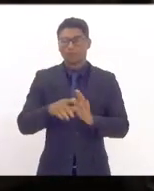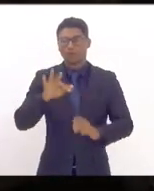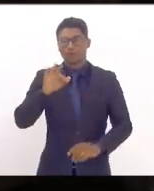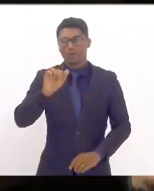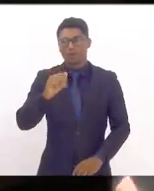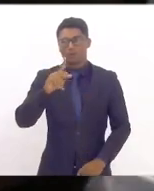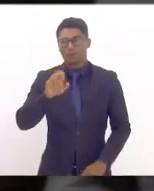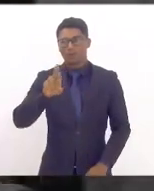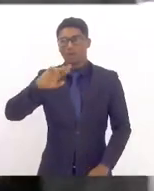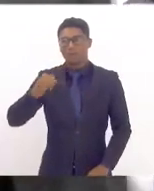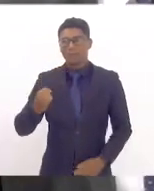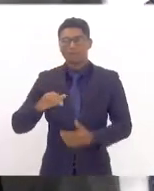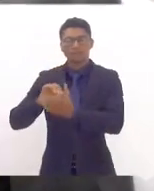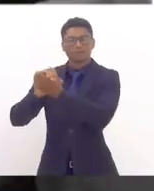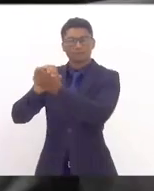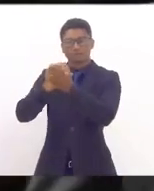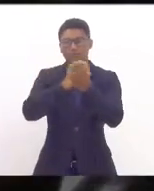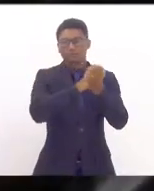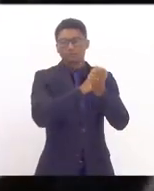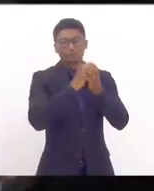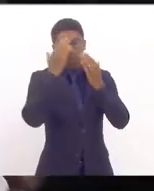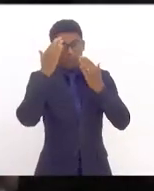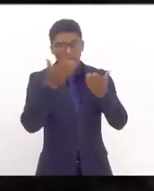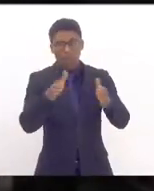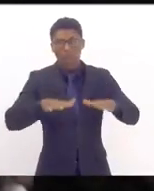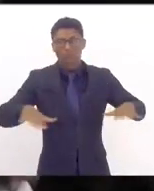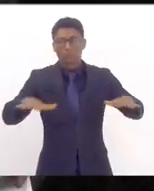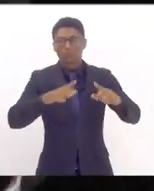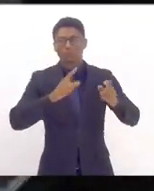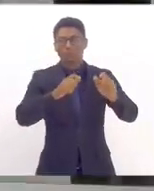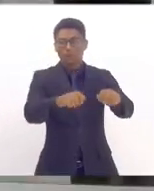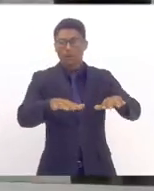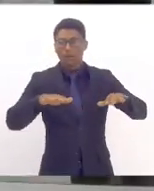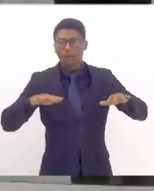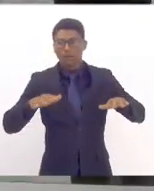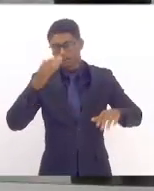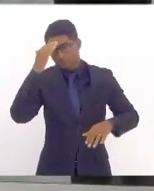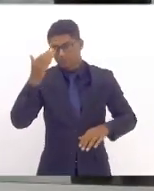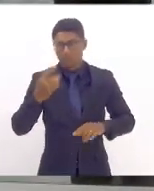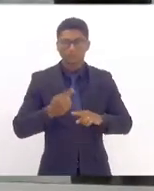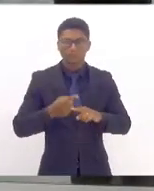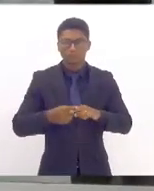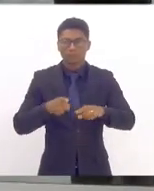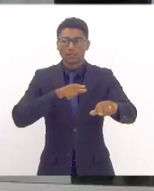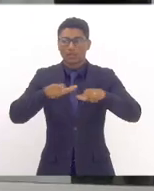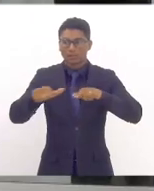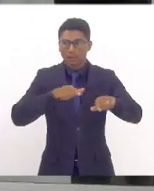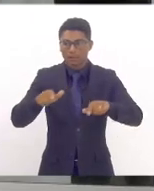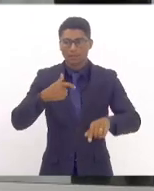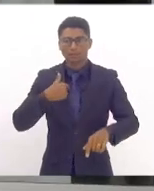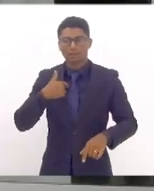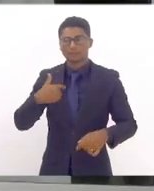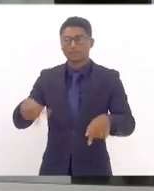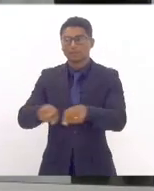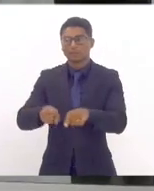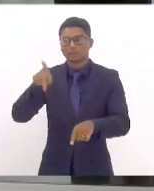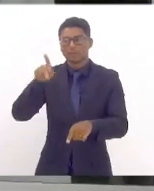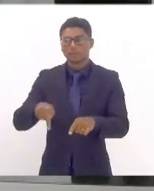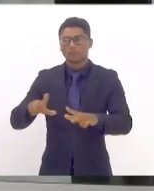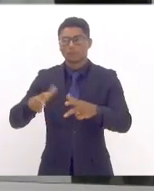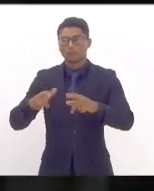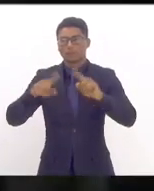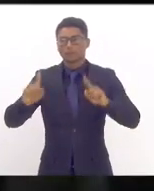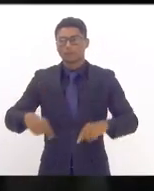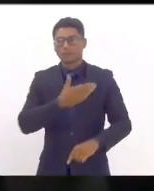que a aprovação de hoje agradecer a todo plenário consagra um trabalho que eu tenho feito não só através do mandato mas também na presidência da comissão de